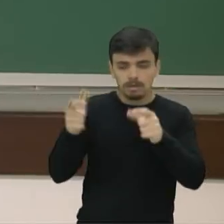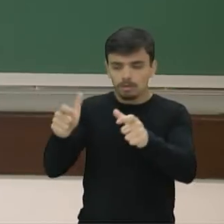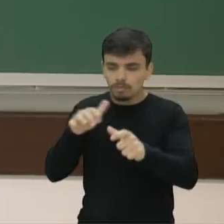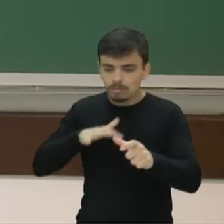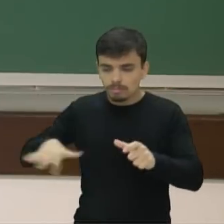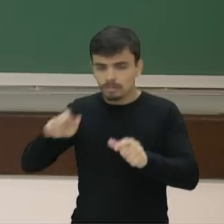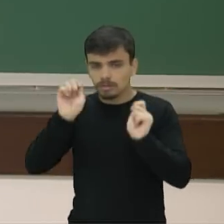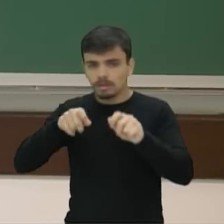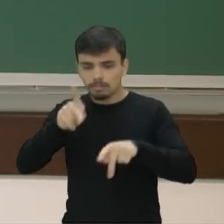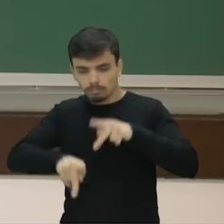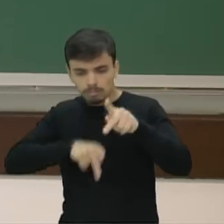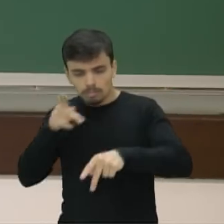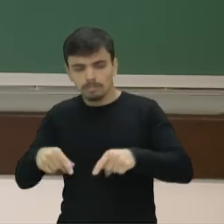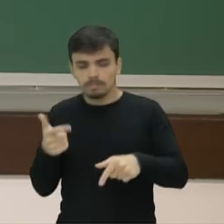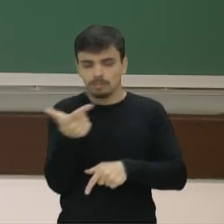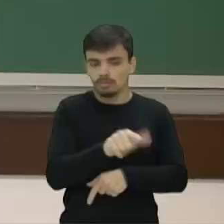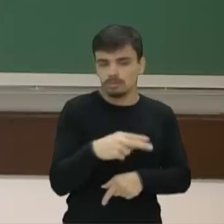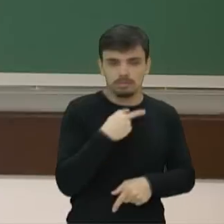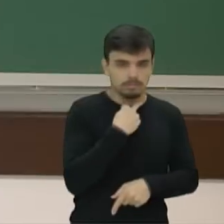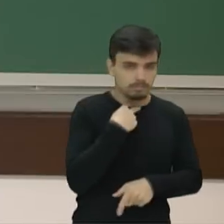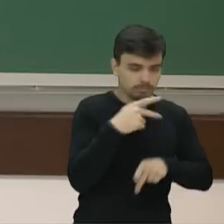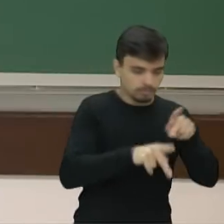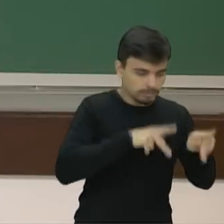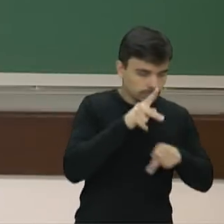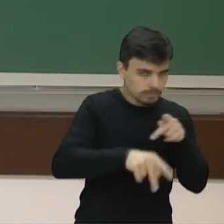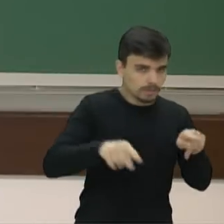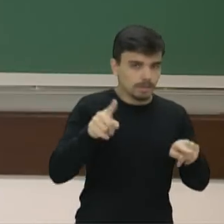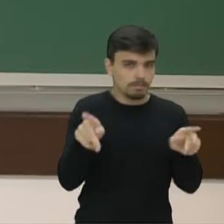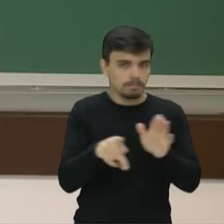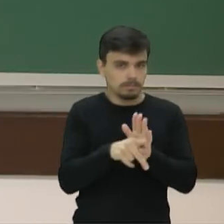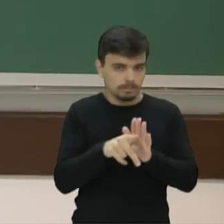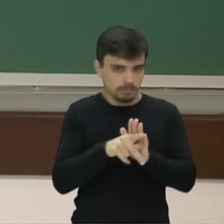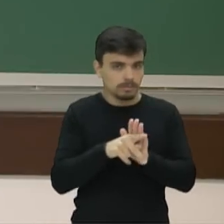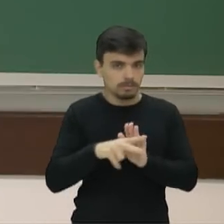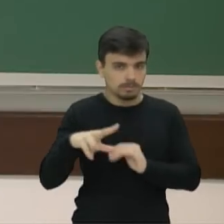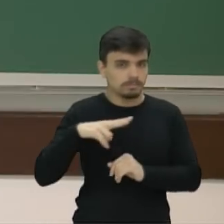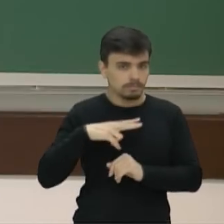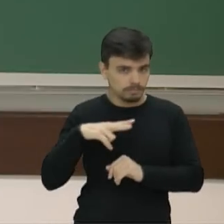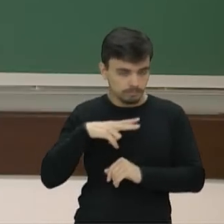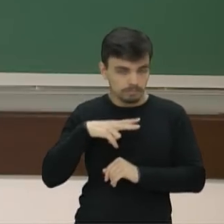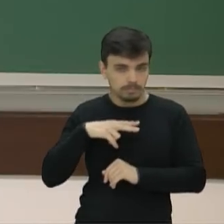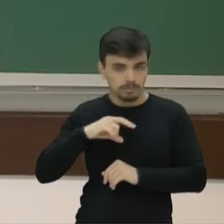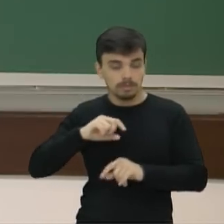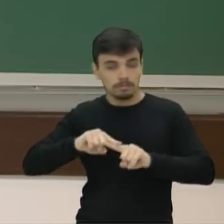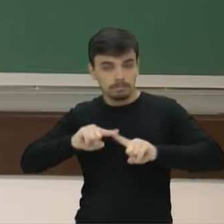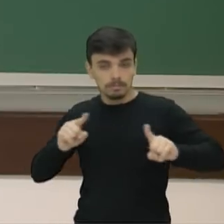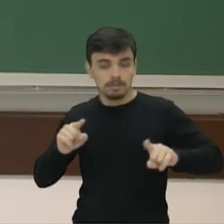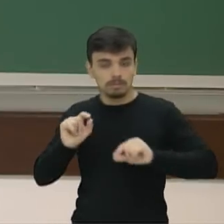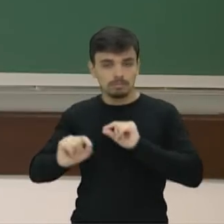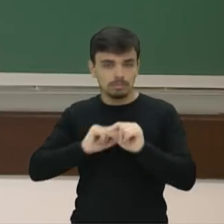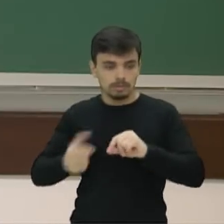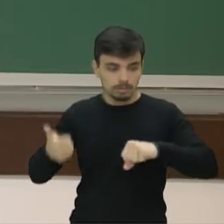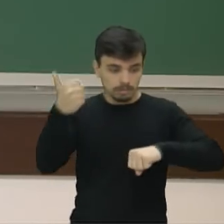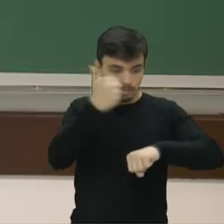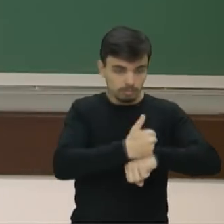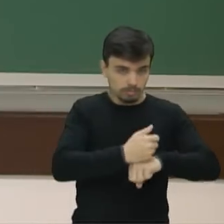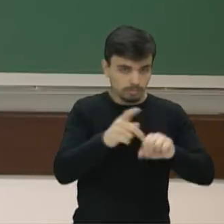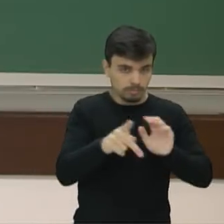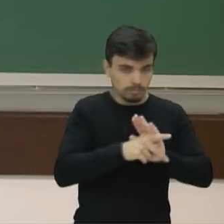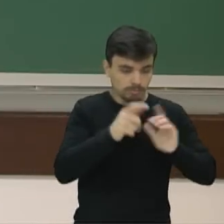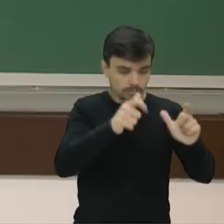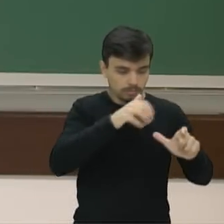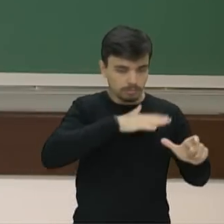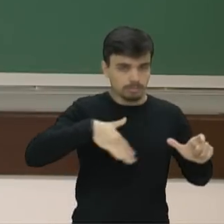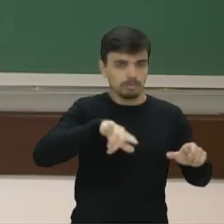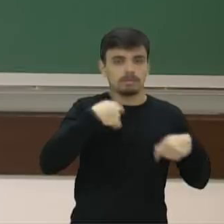podendo ser públicas e outras não sendo públicas, sendo de propriedade privada, porém, o dono dessa área tem